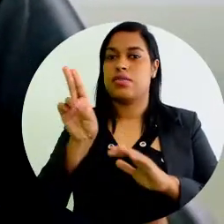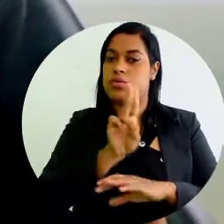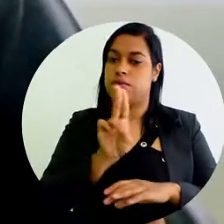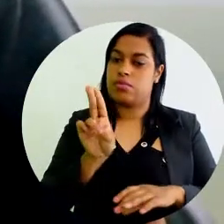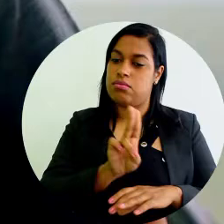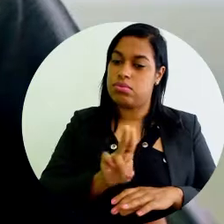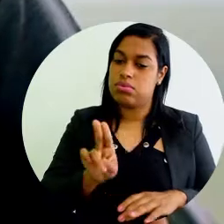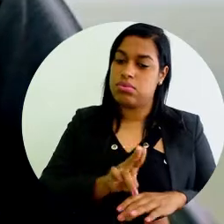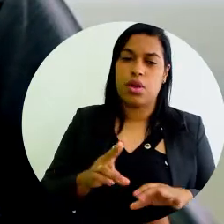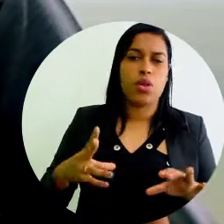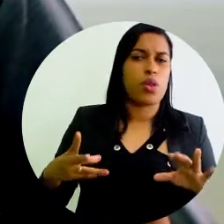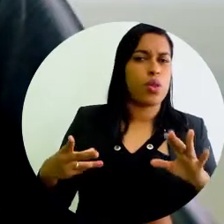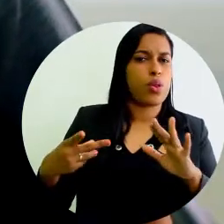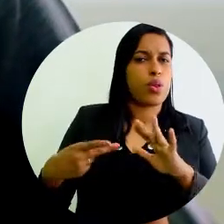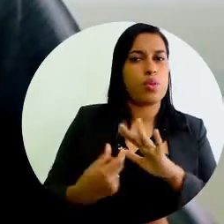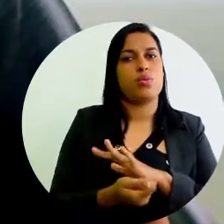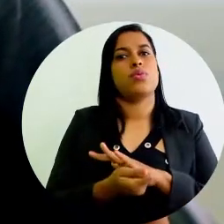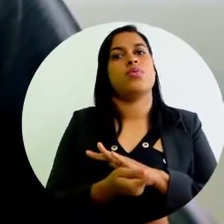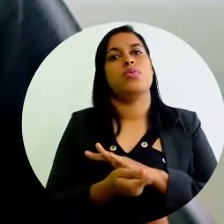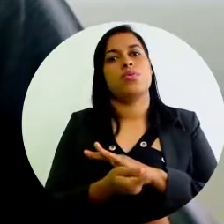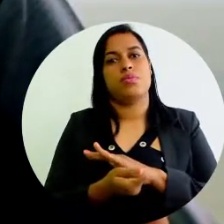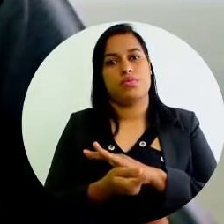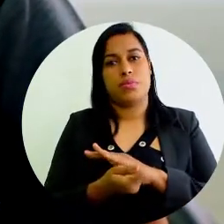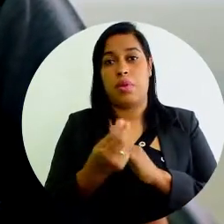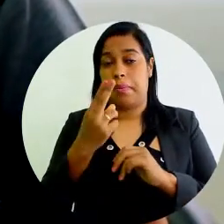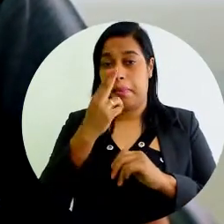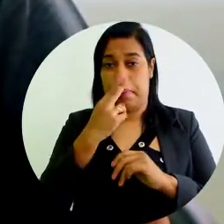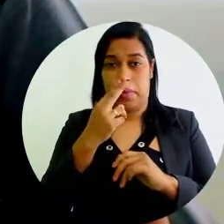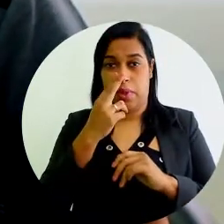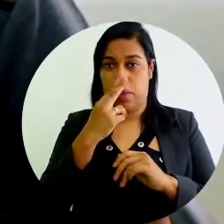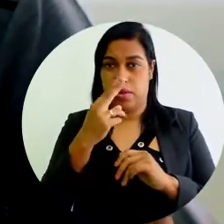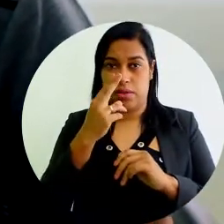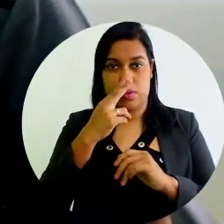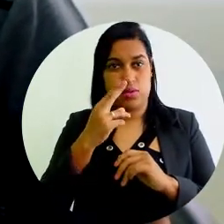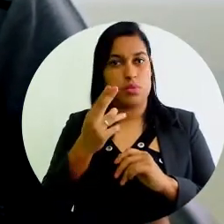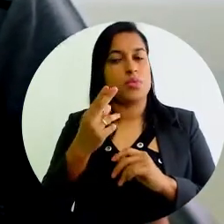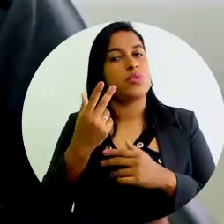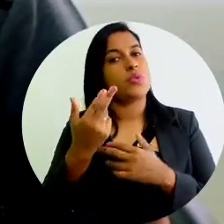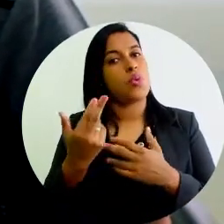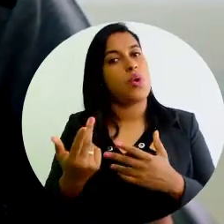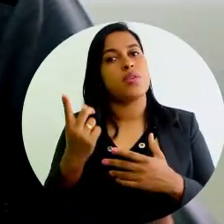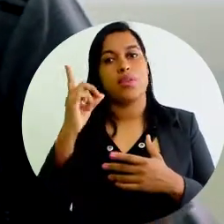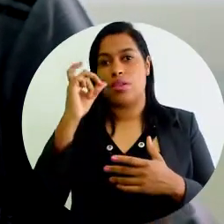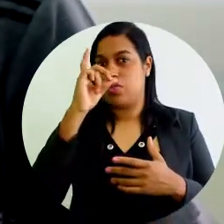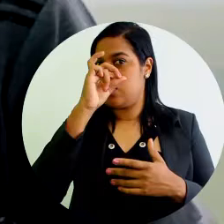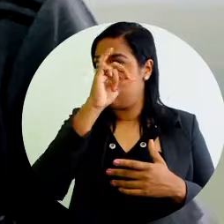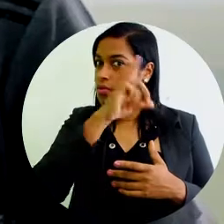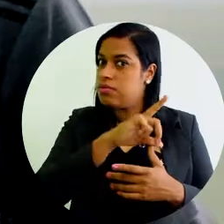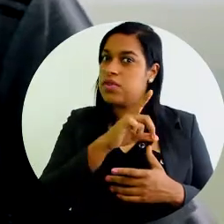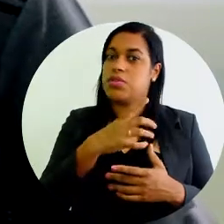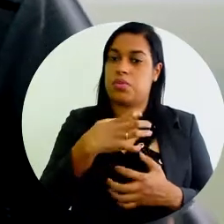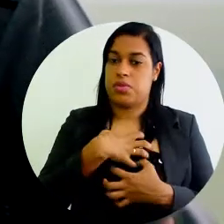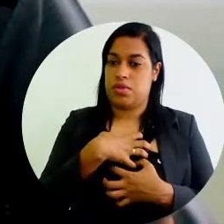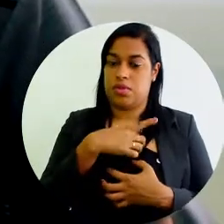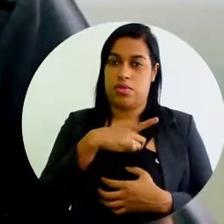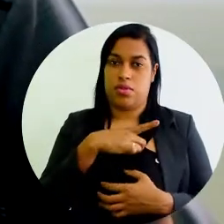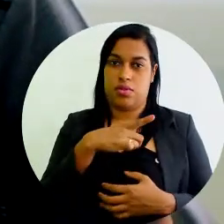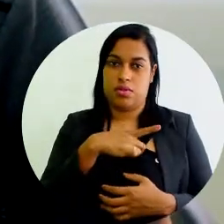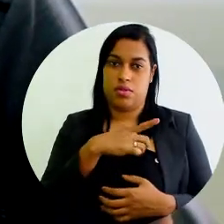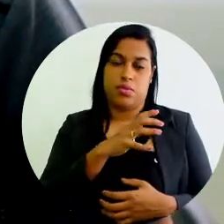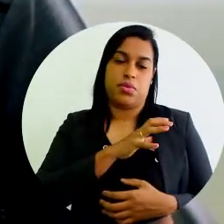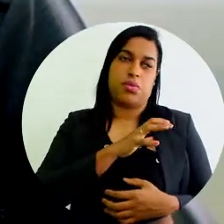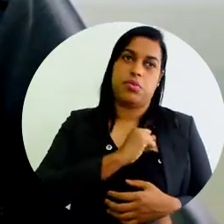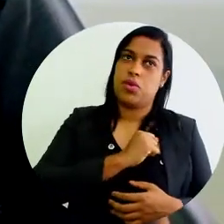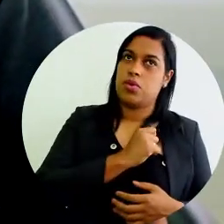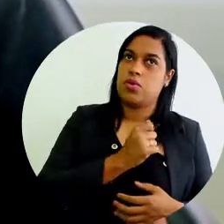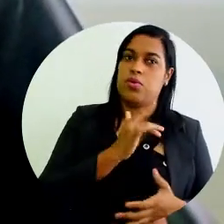e denominar tudo que está à sua volta e mesmo elementos abstratos, como os sentimentos